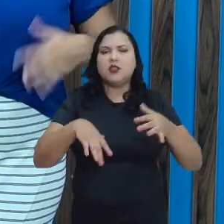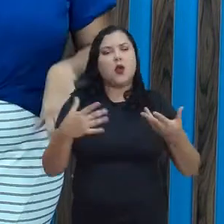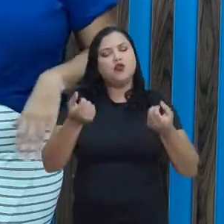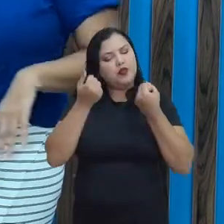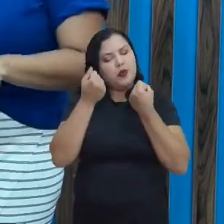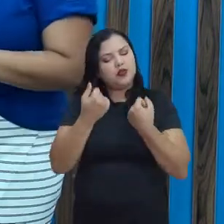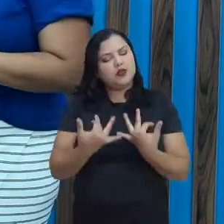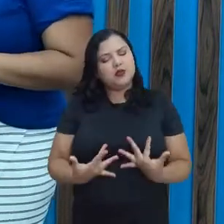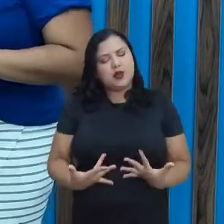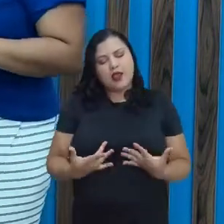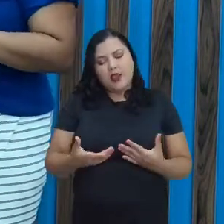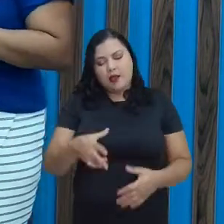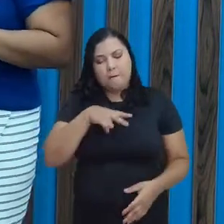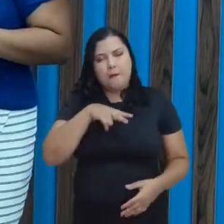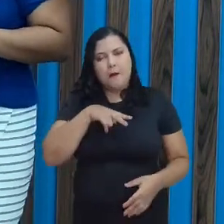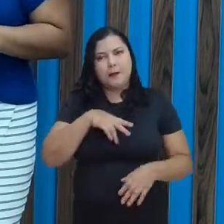desaguar.